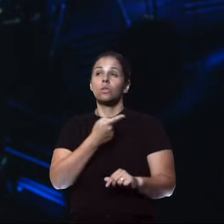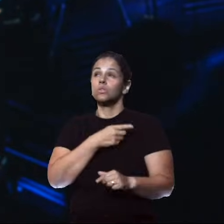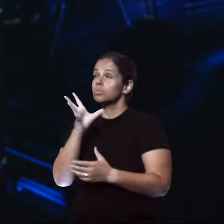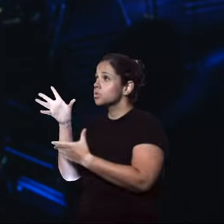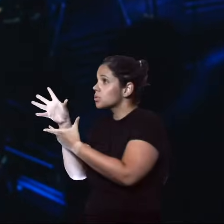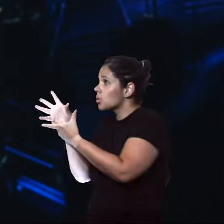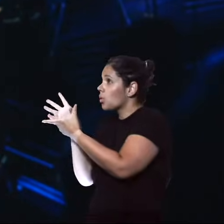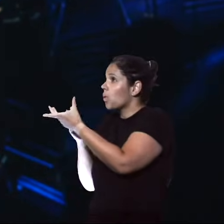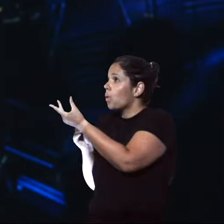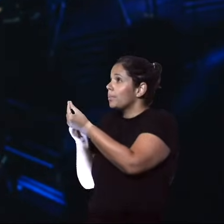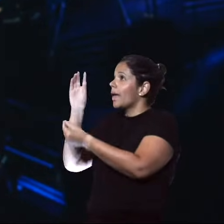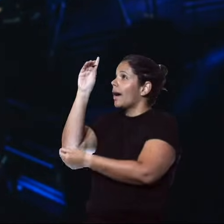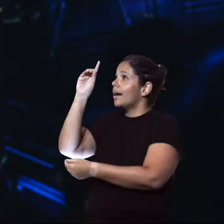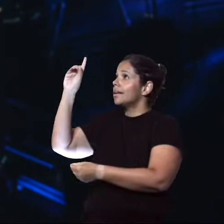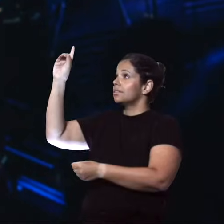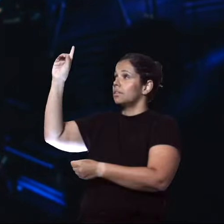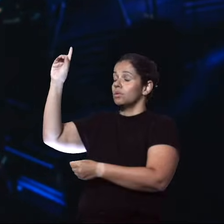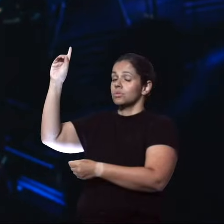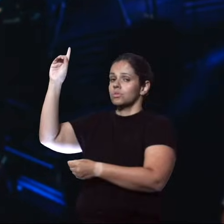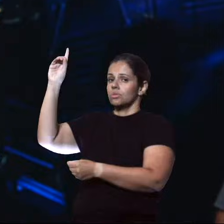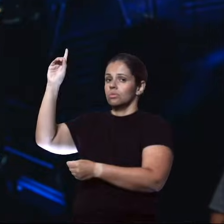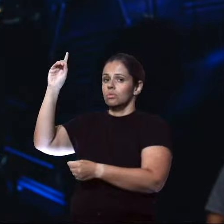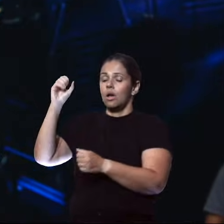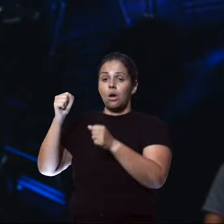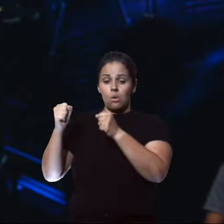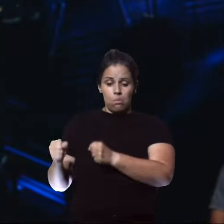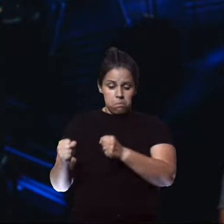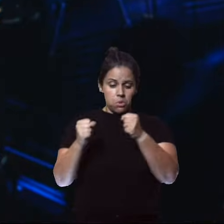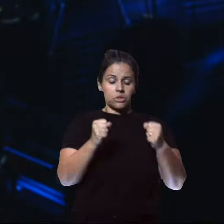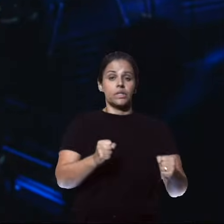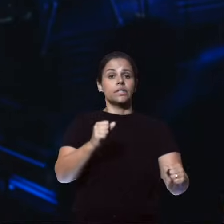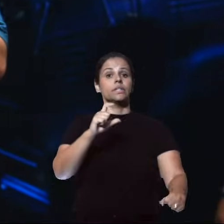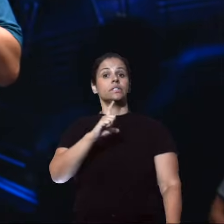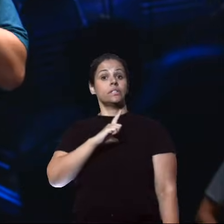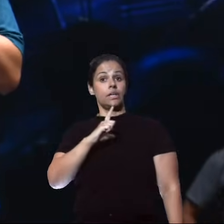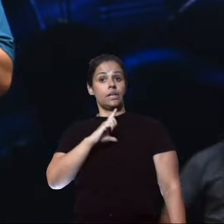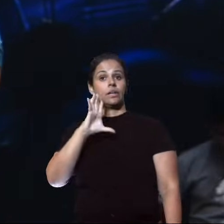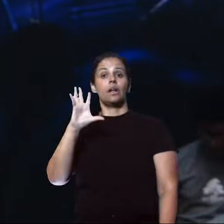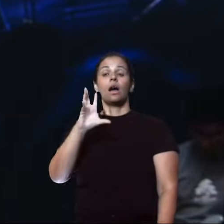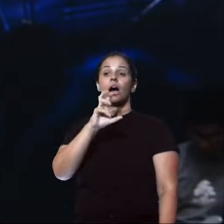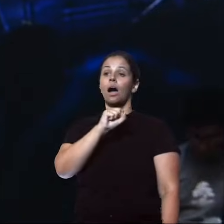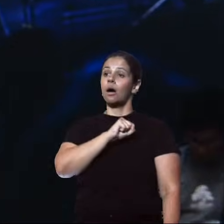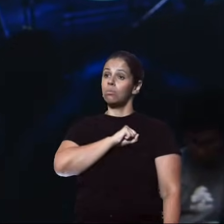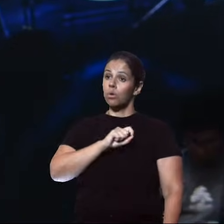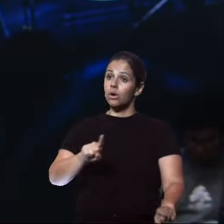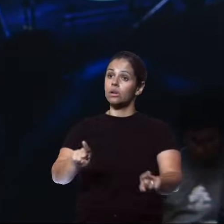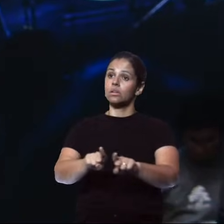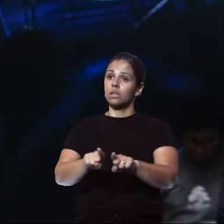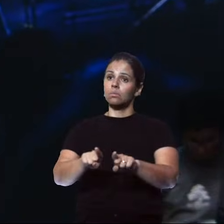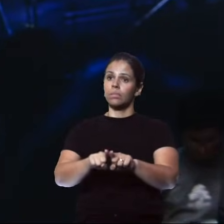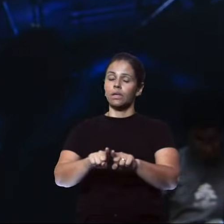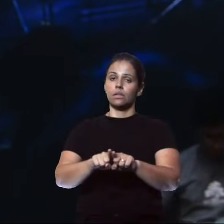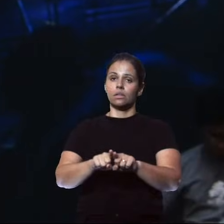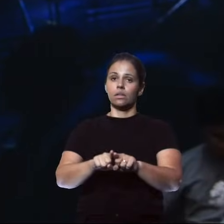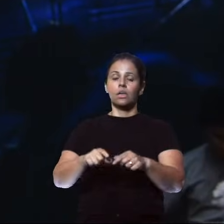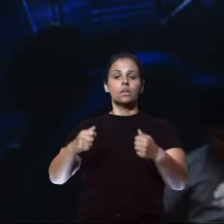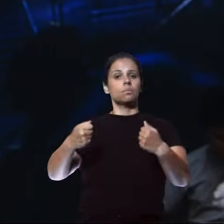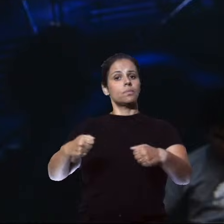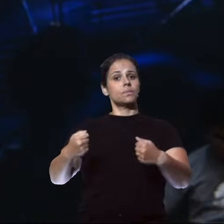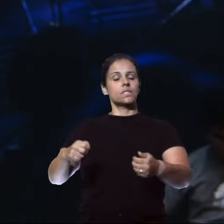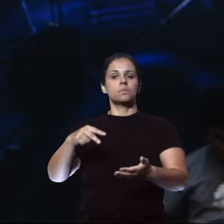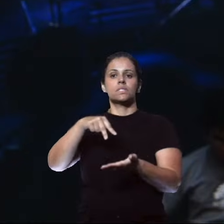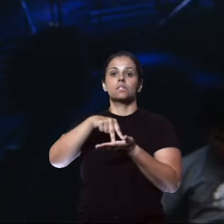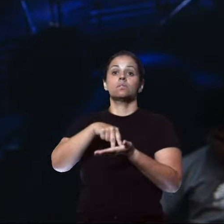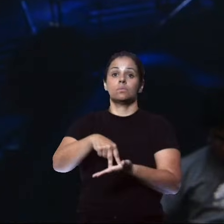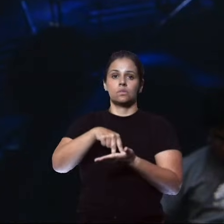amor, mas o equilíbrio é fundamental, a moderação é fundamental. E ele termina essa parte do texto dizendo isso: por meio